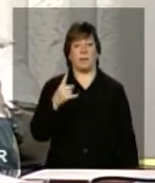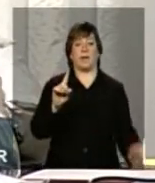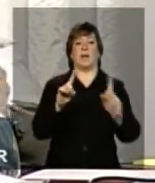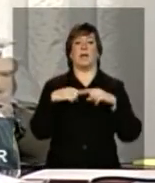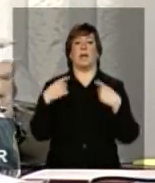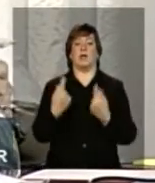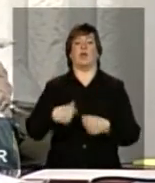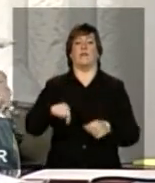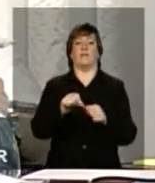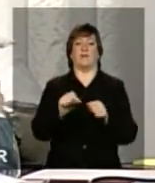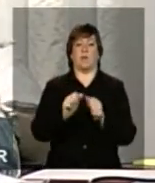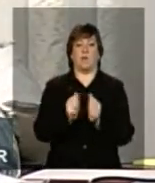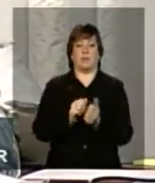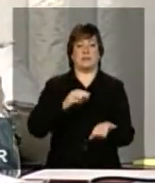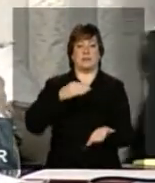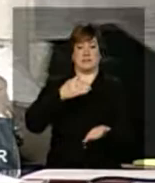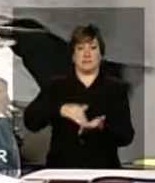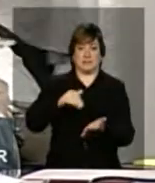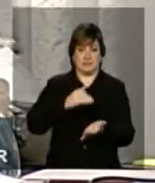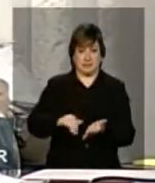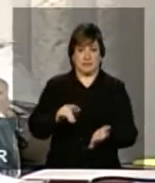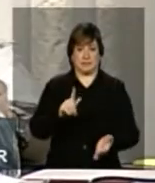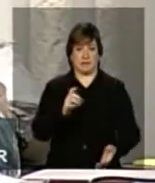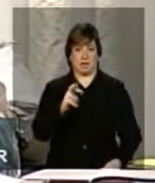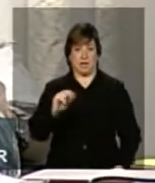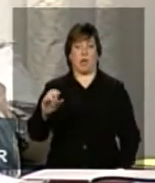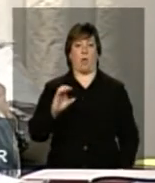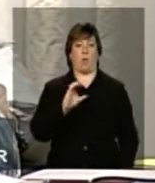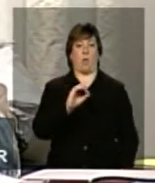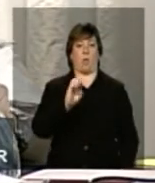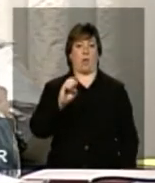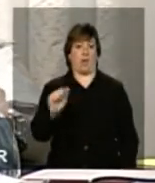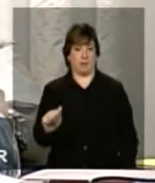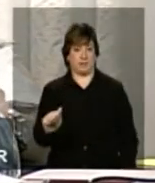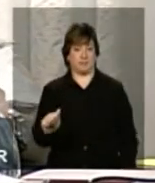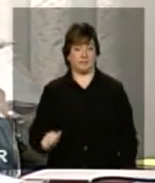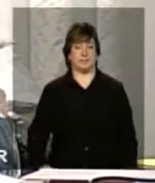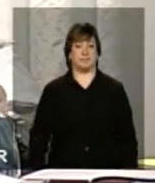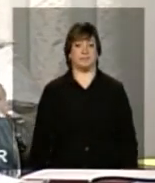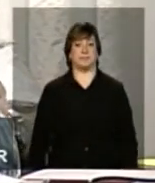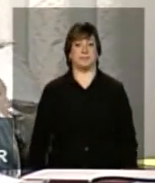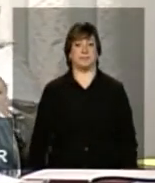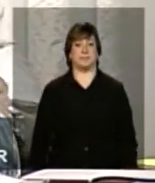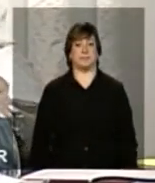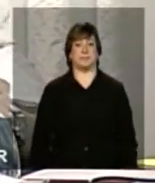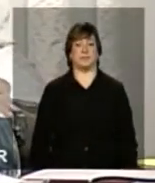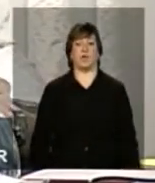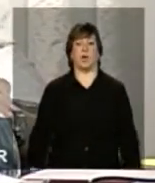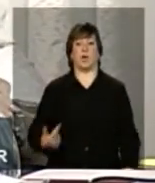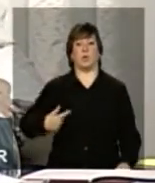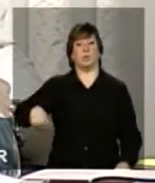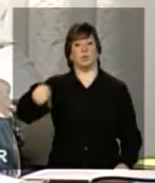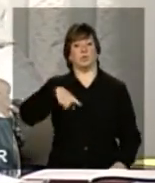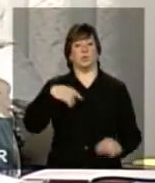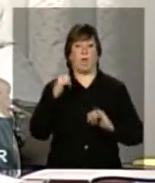com o secretário-geral da OEA, que nos comunicou